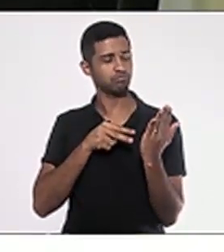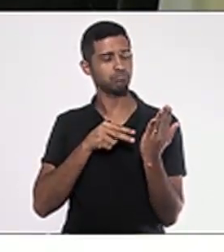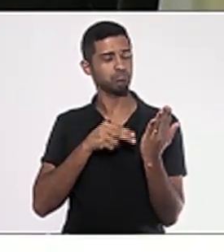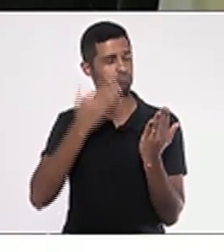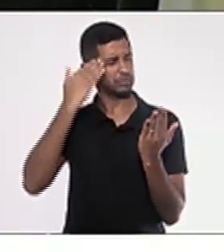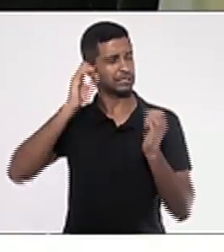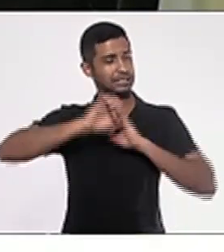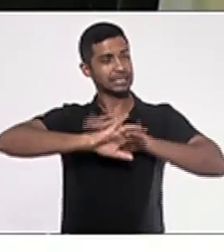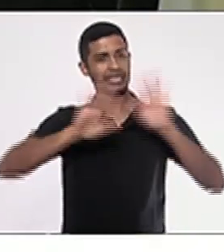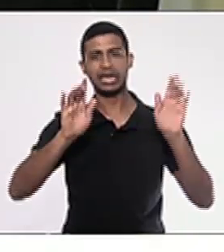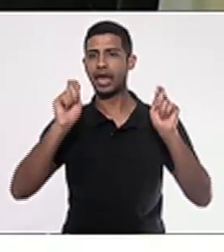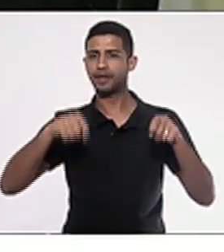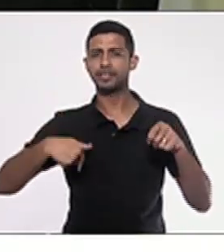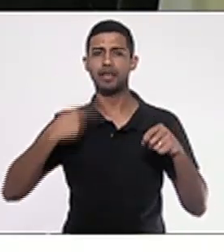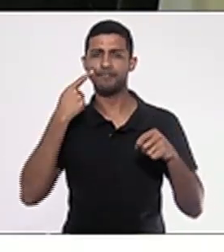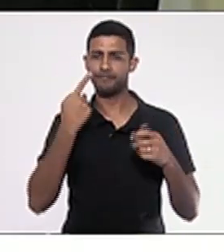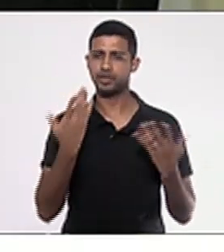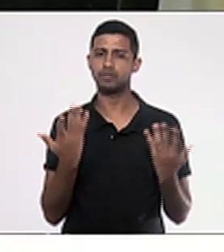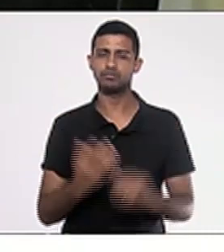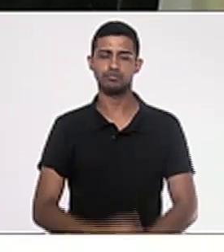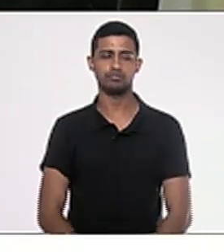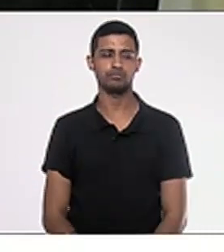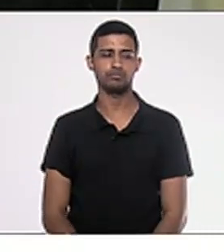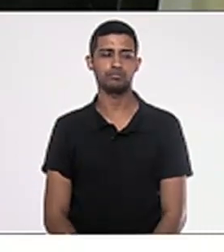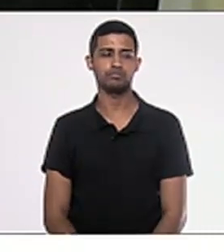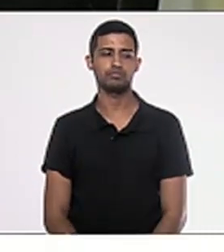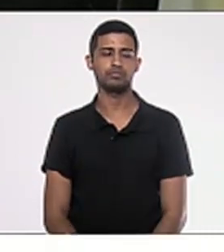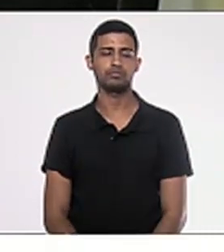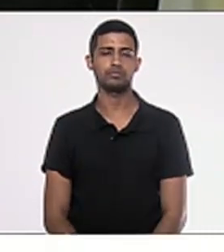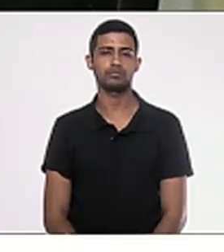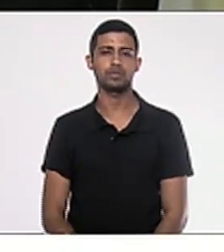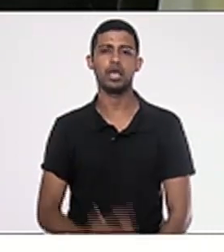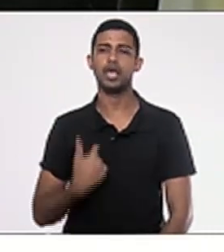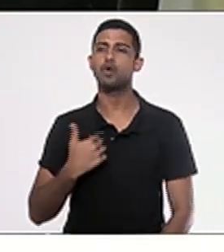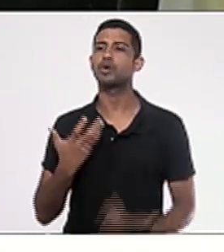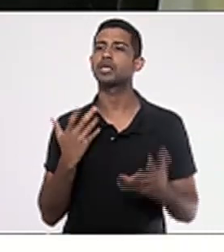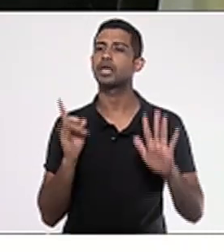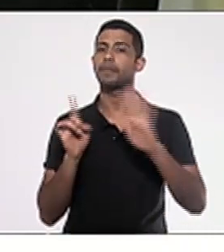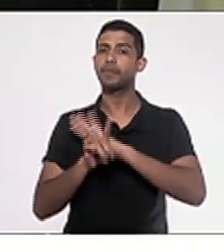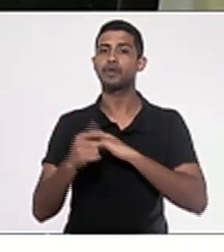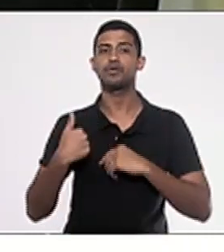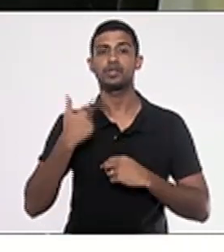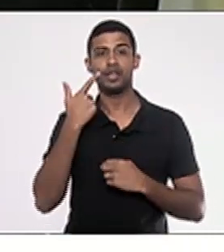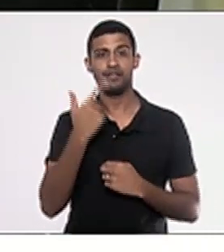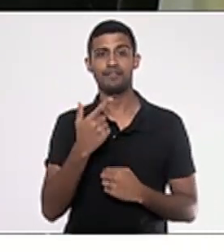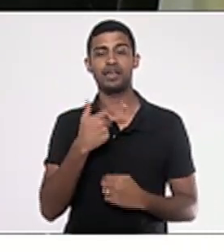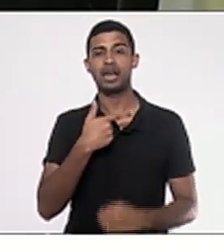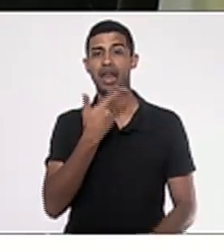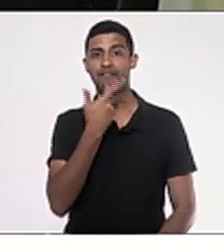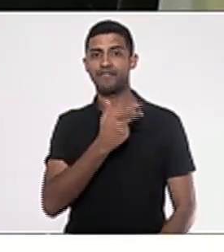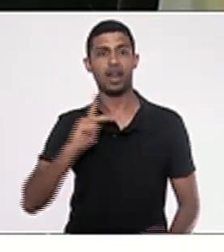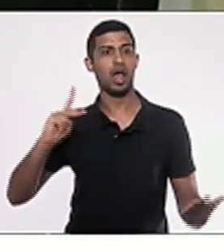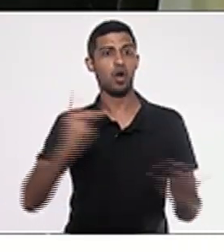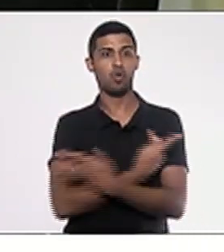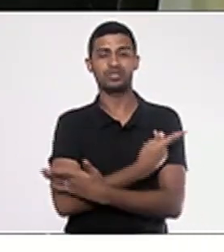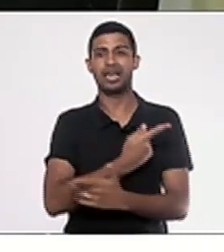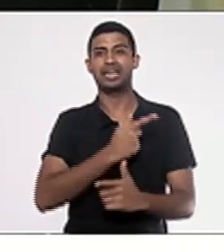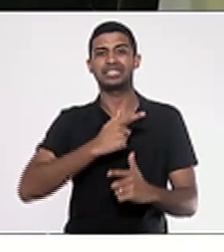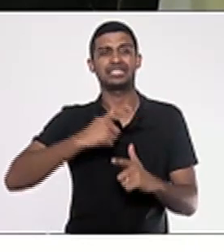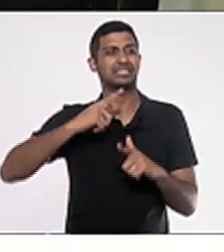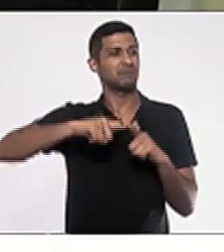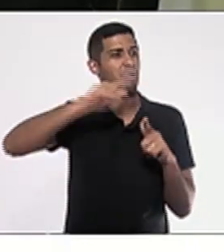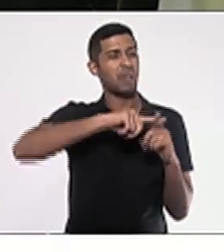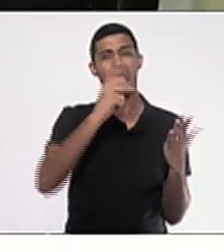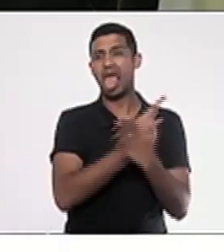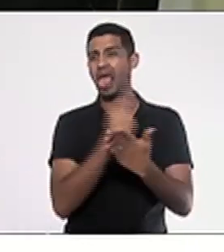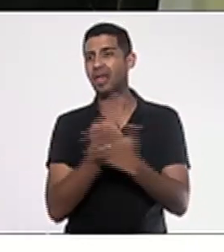claro, né, com relação às principais. Eu queria ter uma pergunta com relação ao termo de ocorrência de irregularidade. Quer dizer,